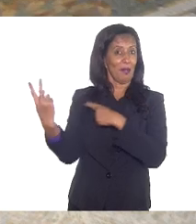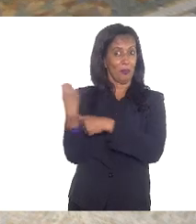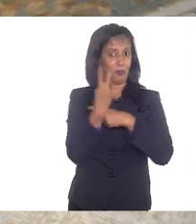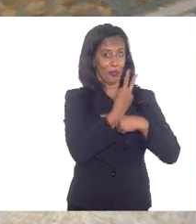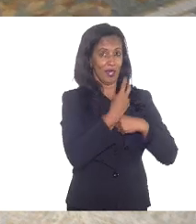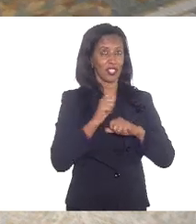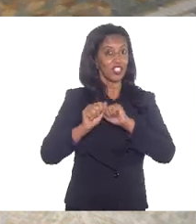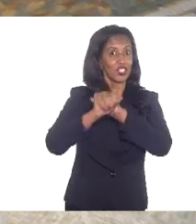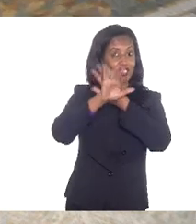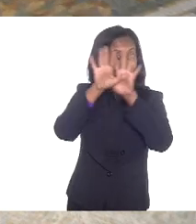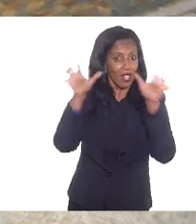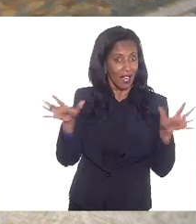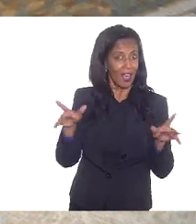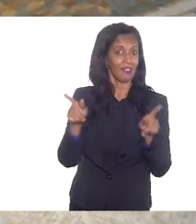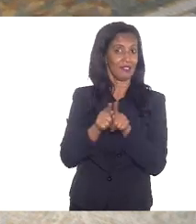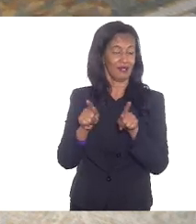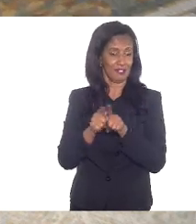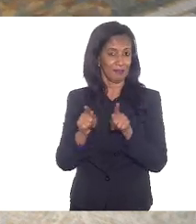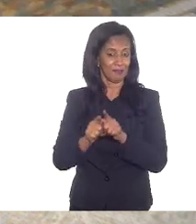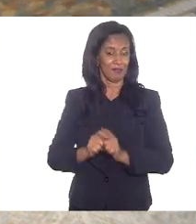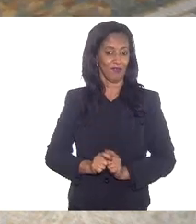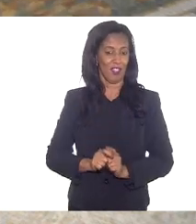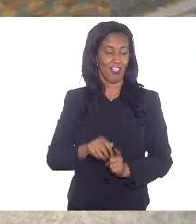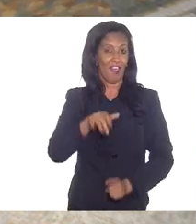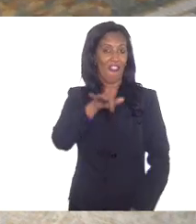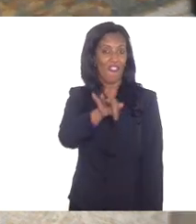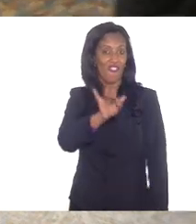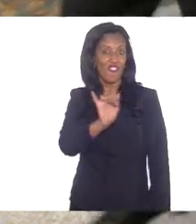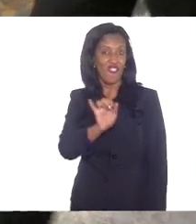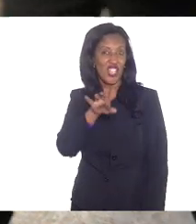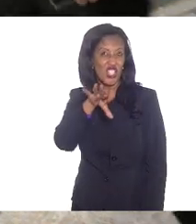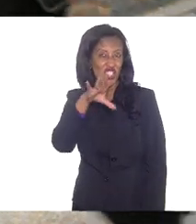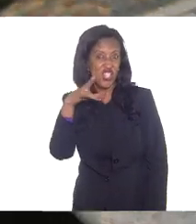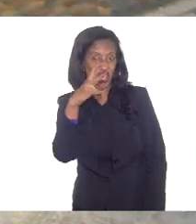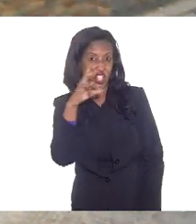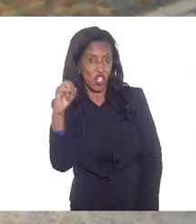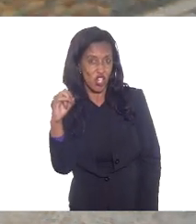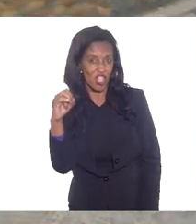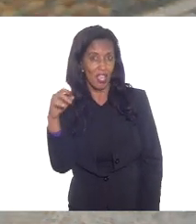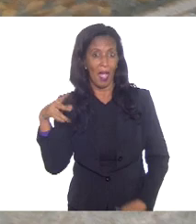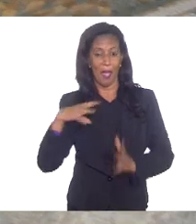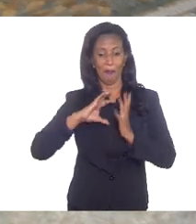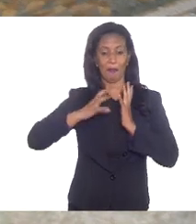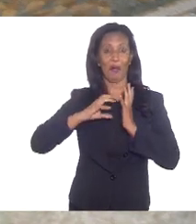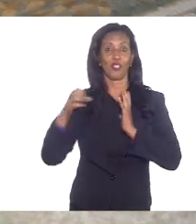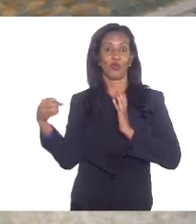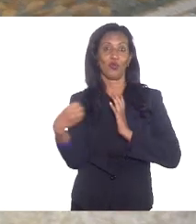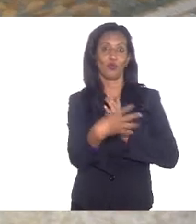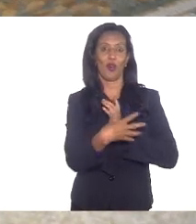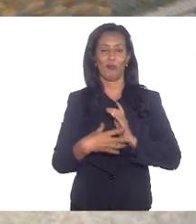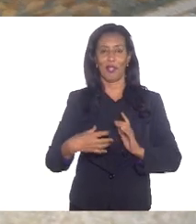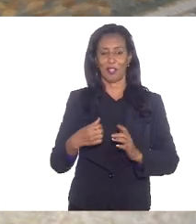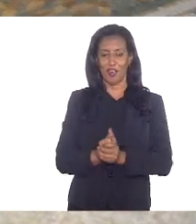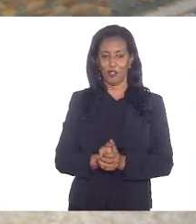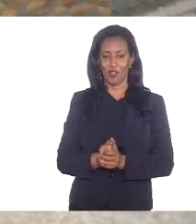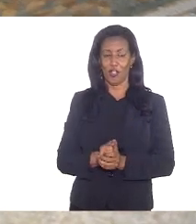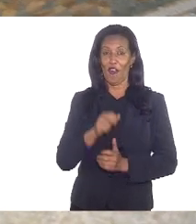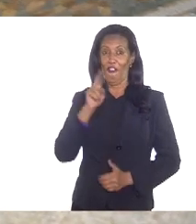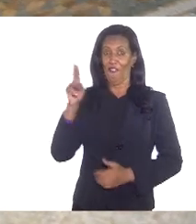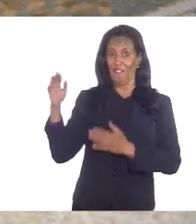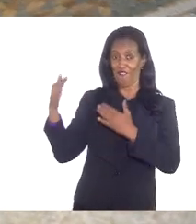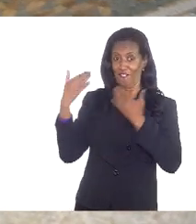deixar claro só uma questão semântica. Fetiche é com Partido Novo. É outro segmento. O que eu fui vítima